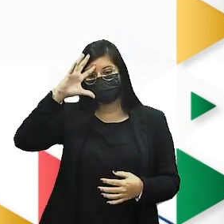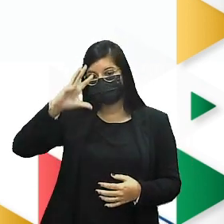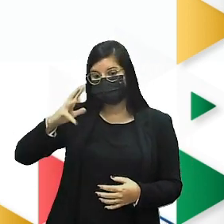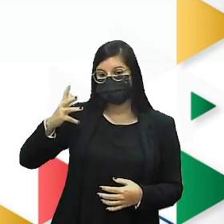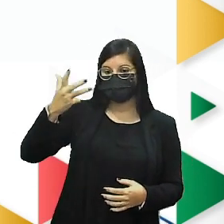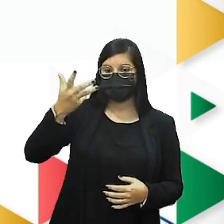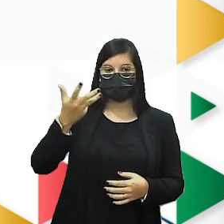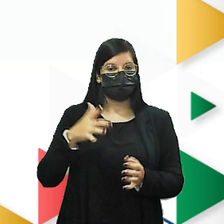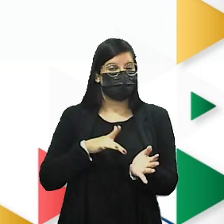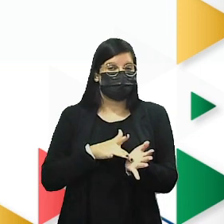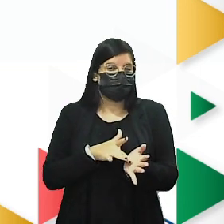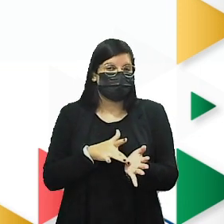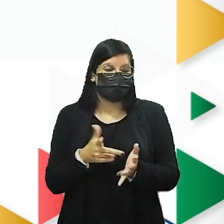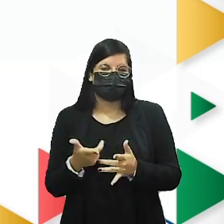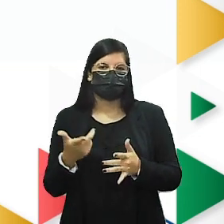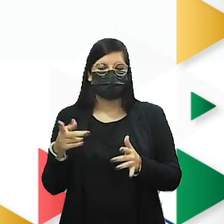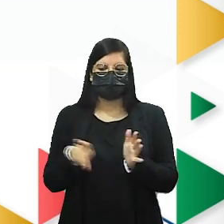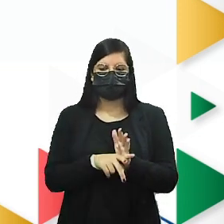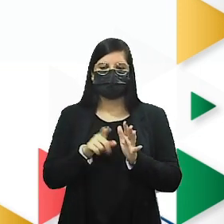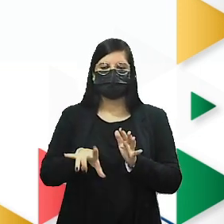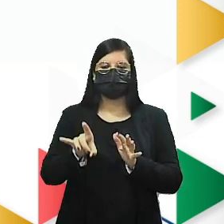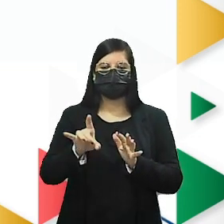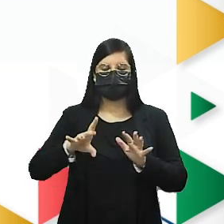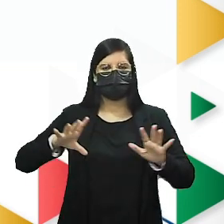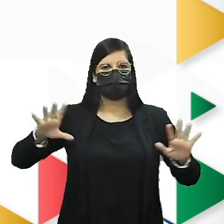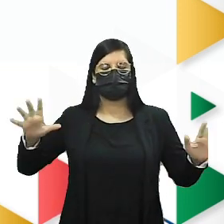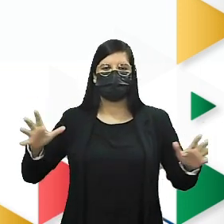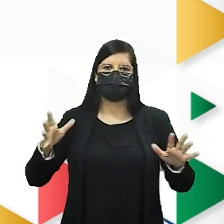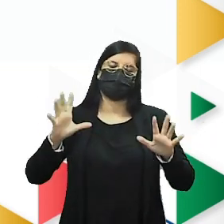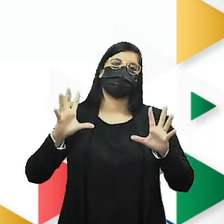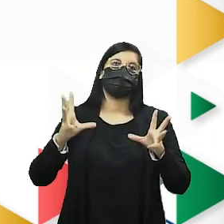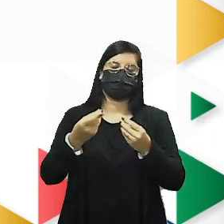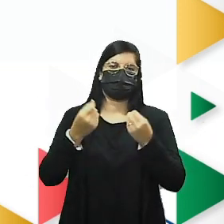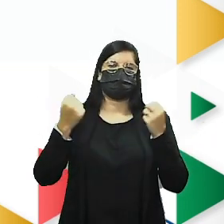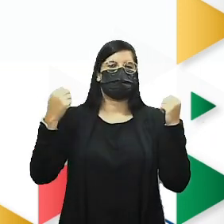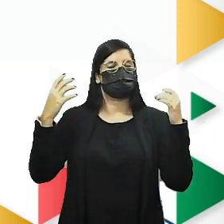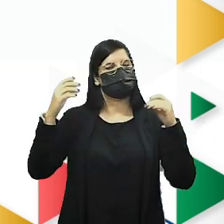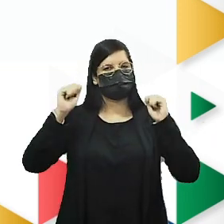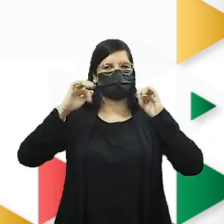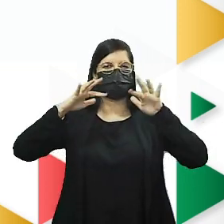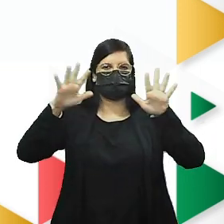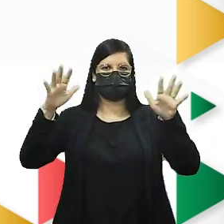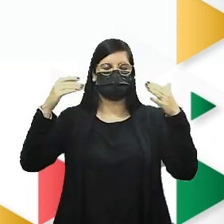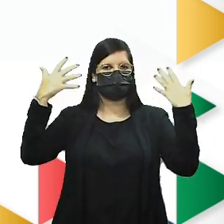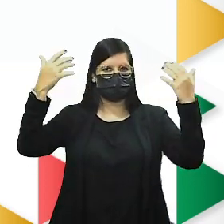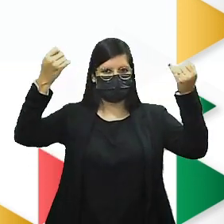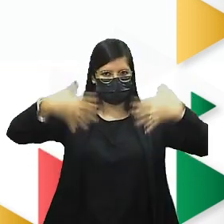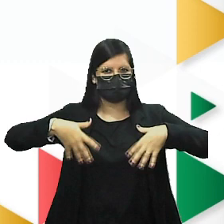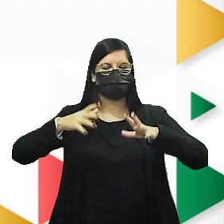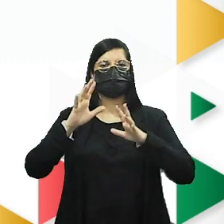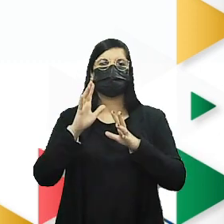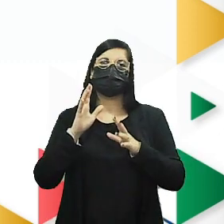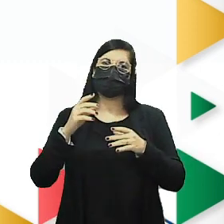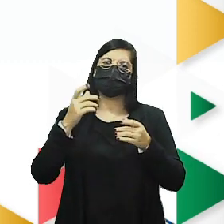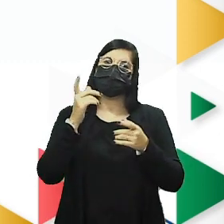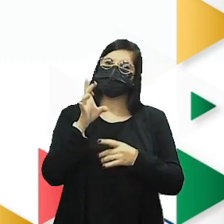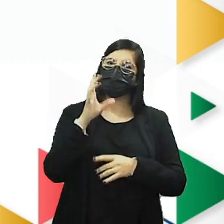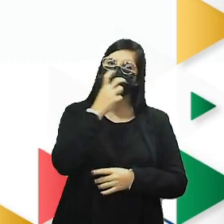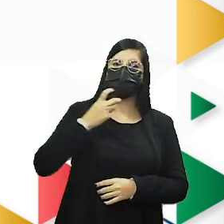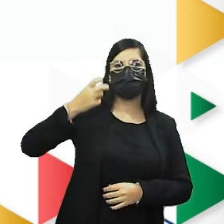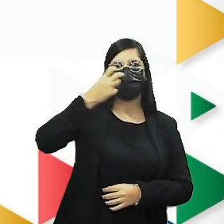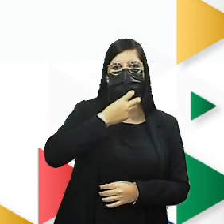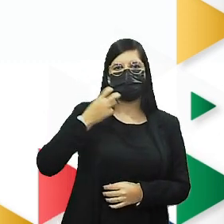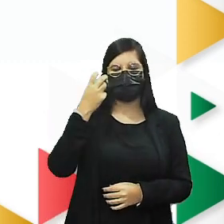fenômenos fictícios de caráter fabuloso ou sensacionalista, contado, na maioria das vezes, de forma